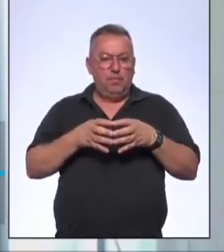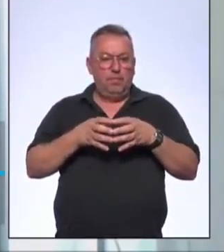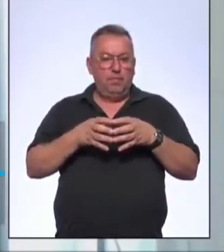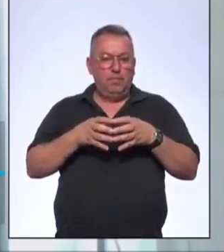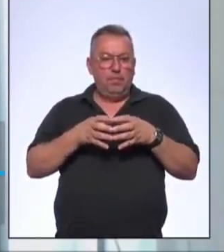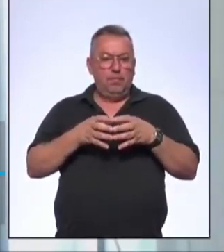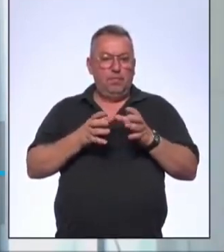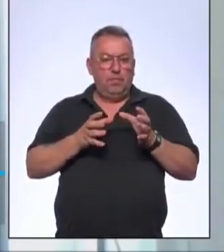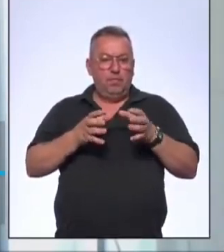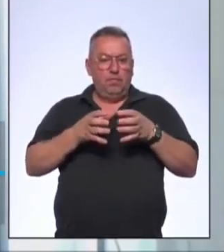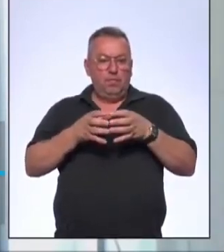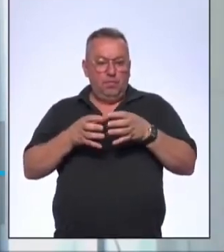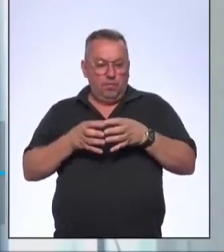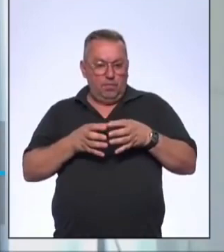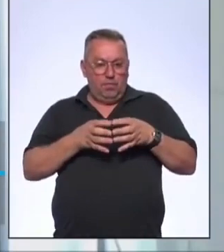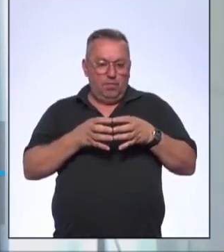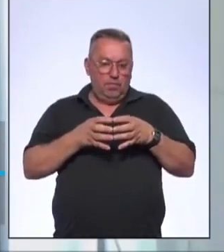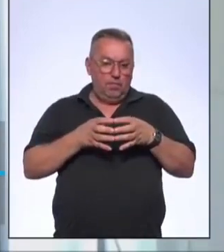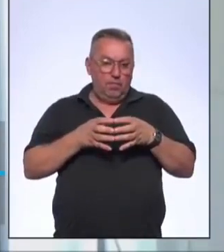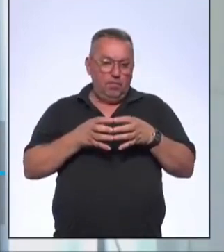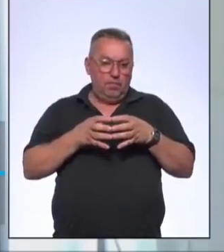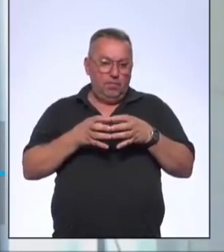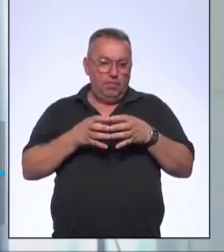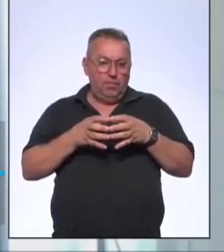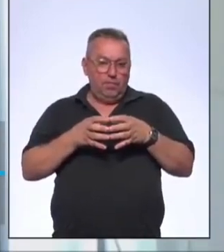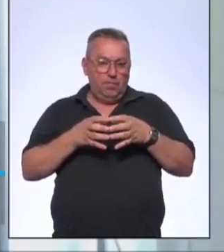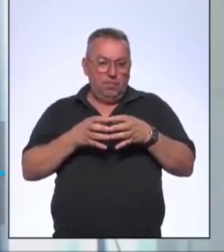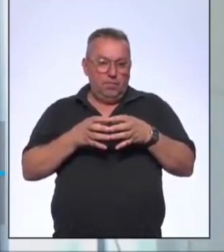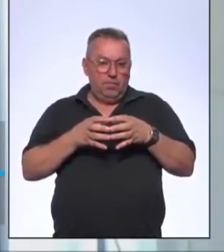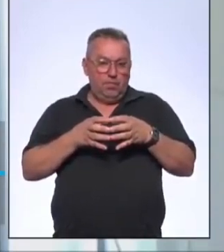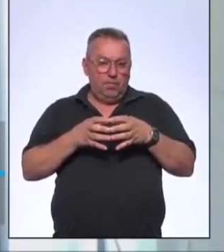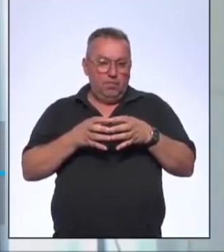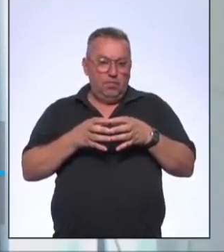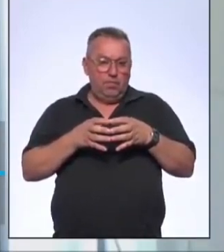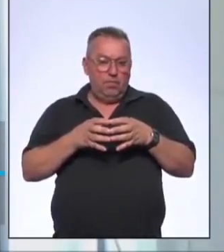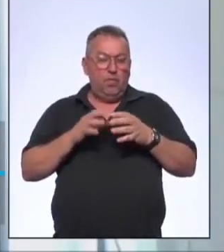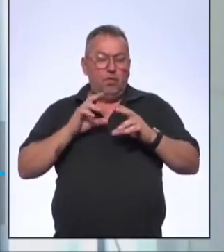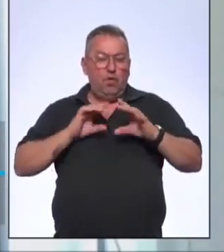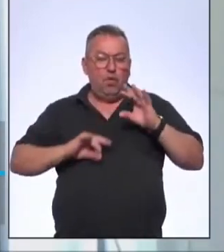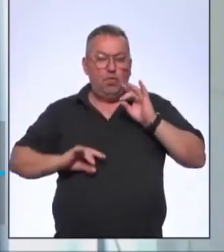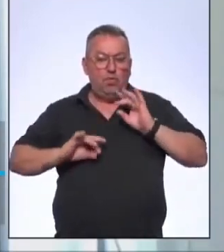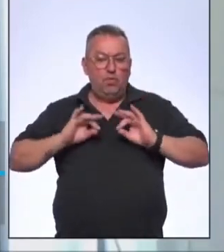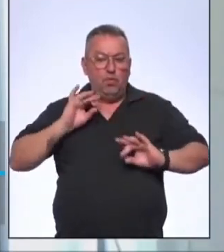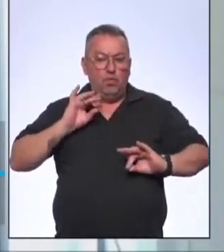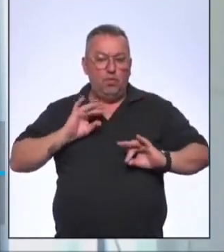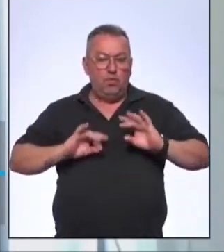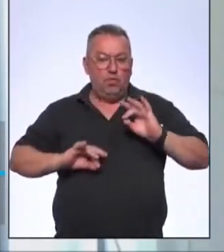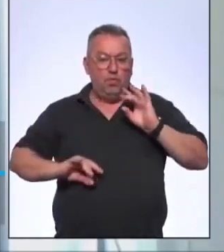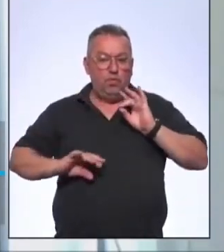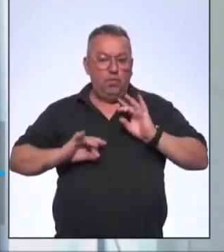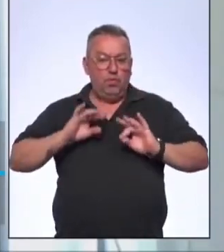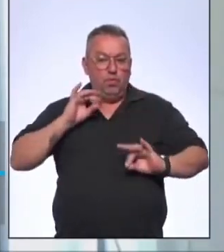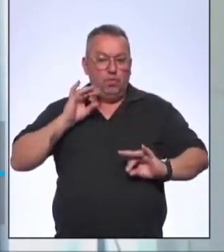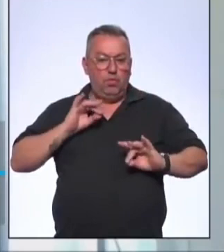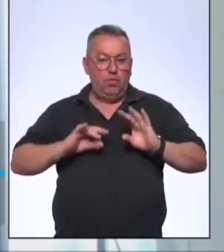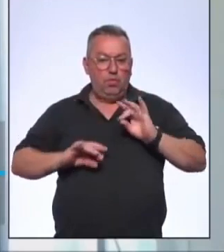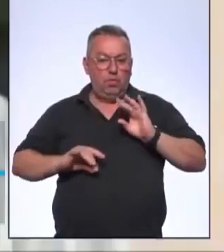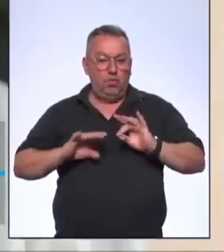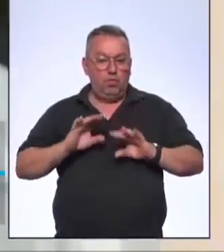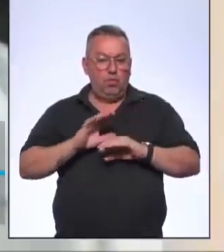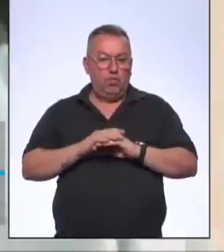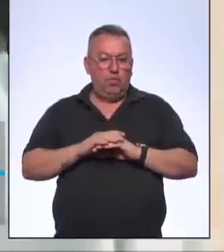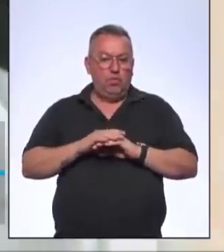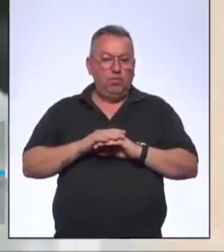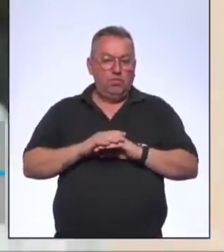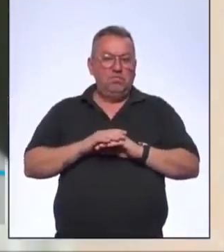provavelmente ele não colocou, que libera hormônios. É isso aí, o Edgar. Edgar,